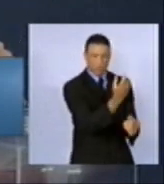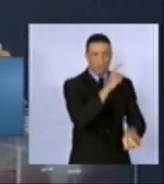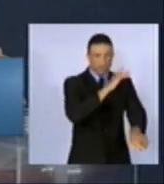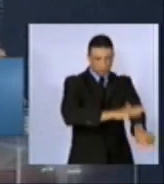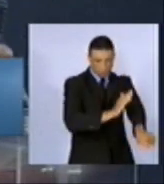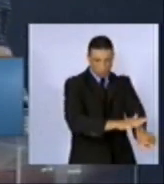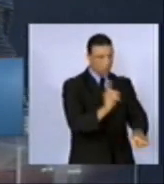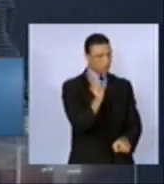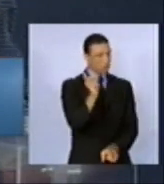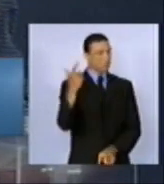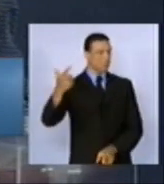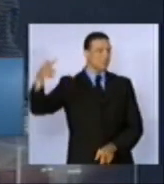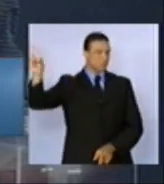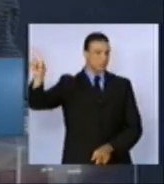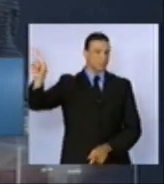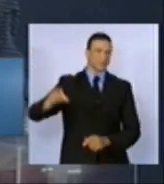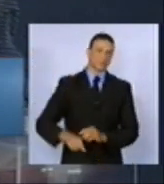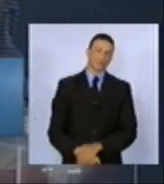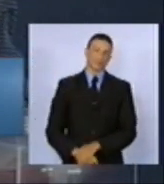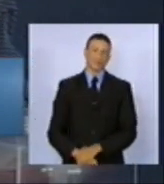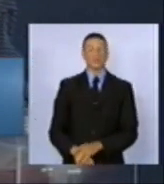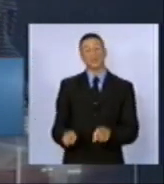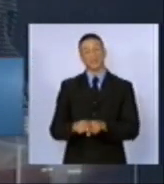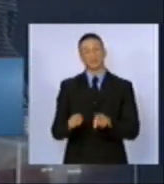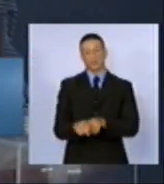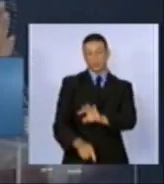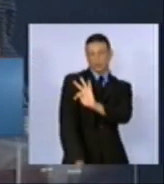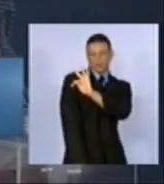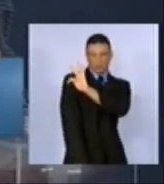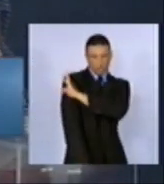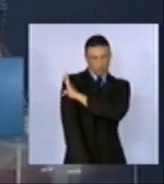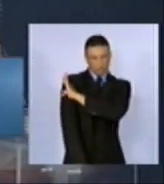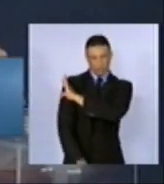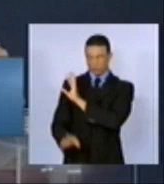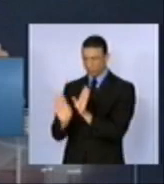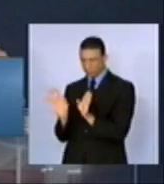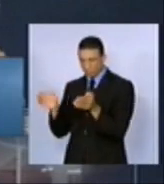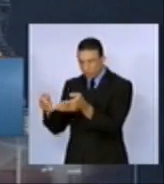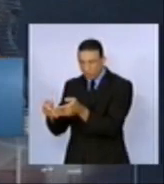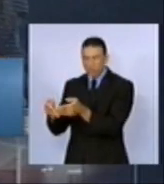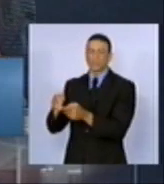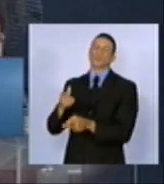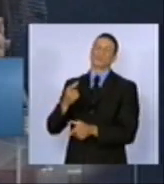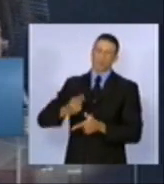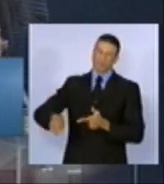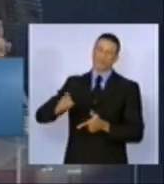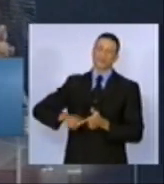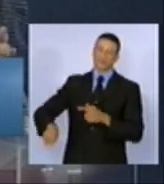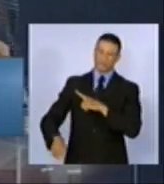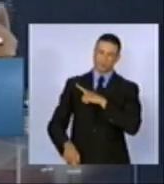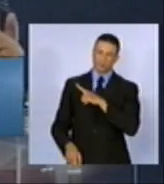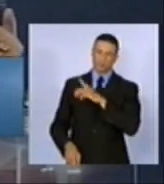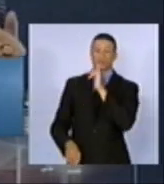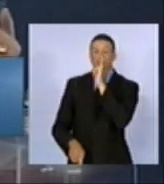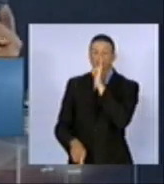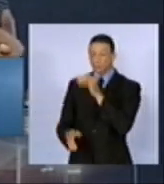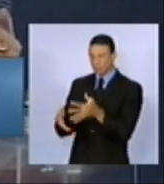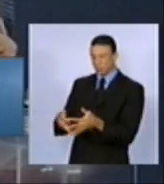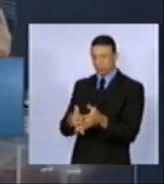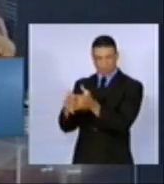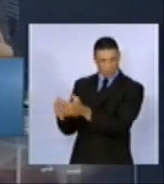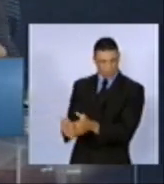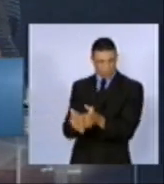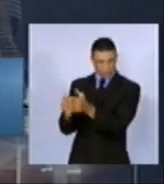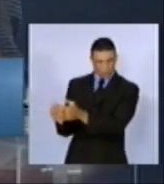da cana eh com relação às restrições técnicas aqui alguns desafios eh inexistência de máquinas adaptadas a